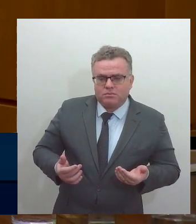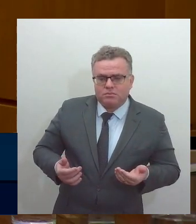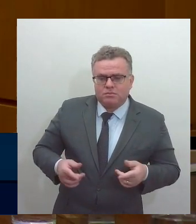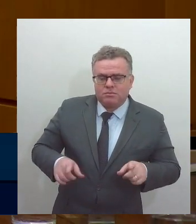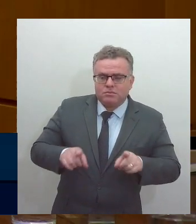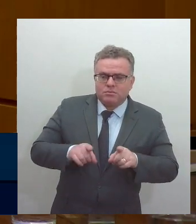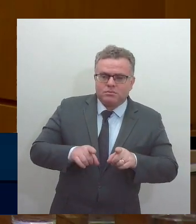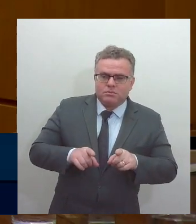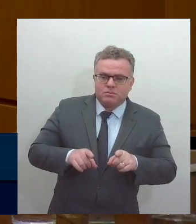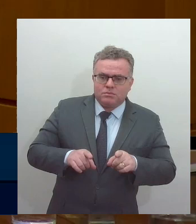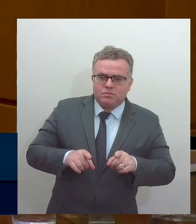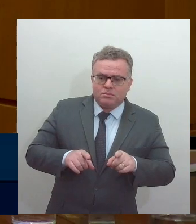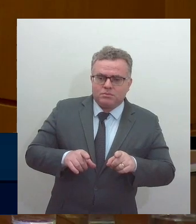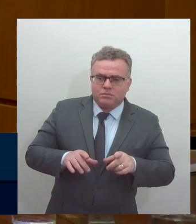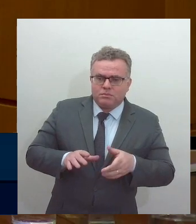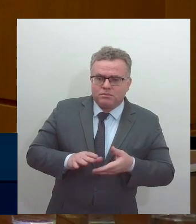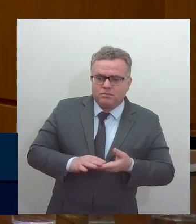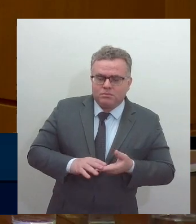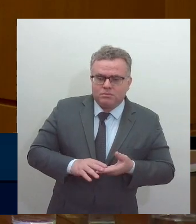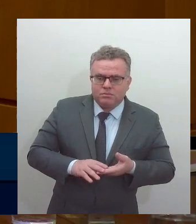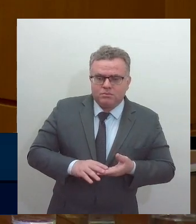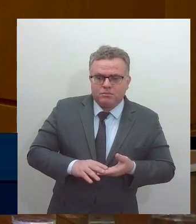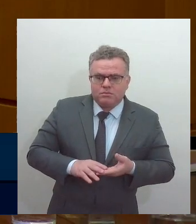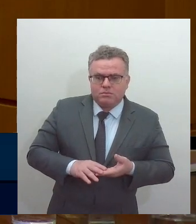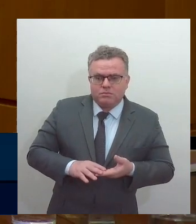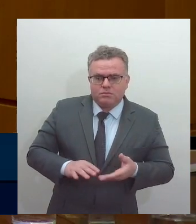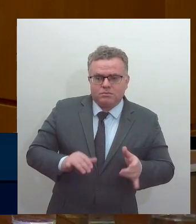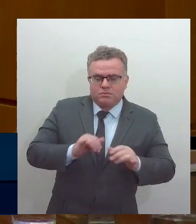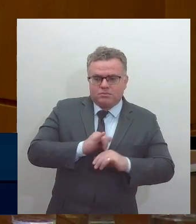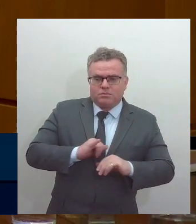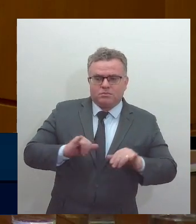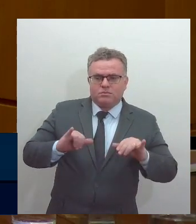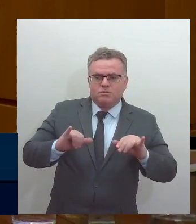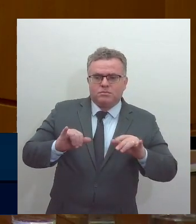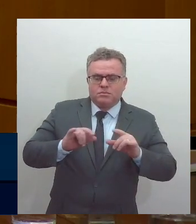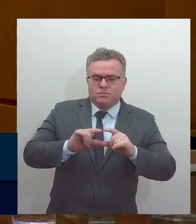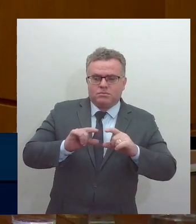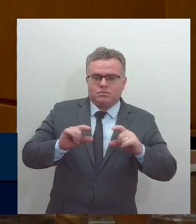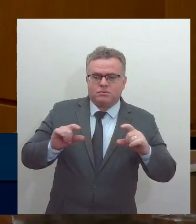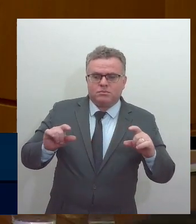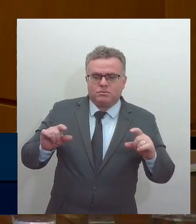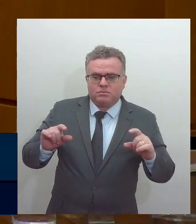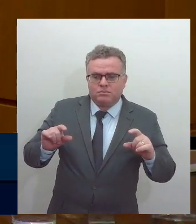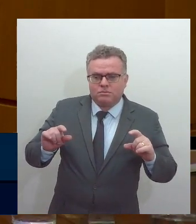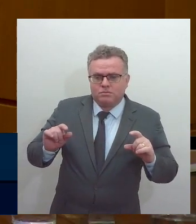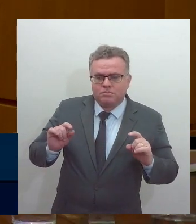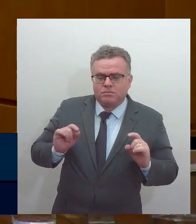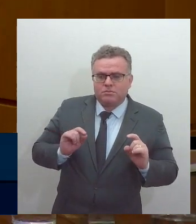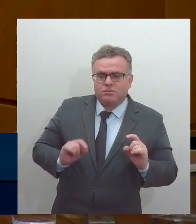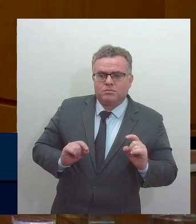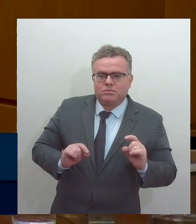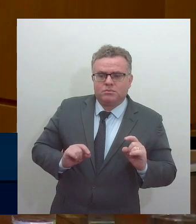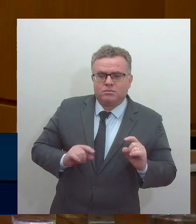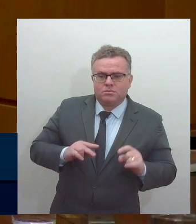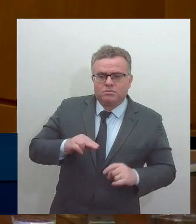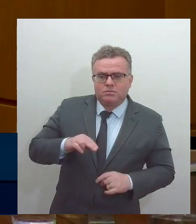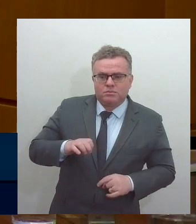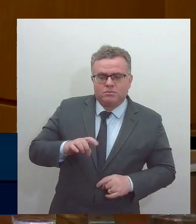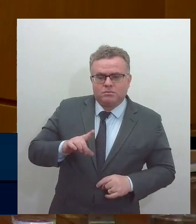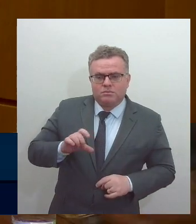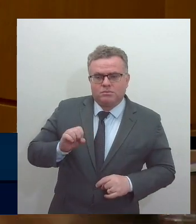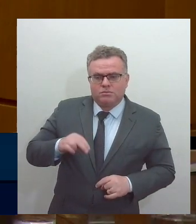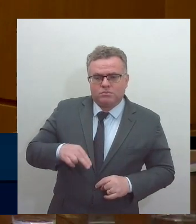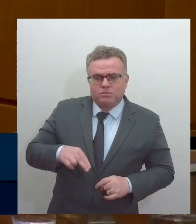citando uma frase do Nelson Mandela, quando ele diz: a